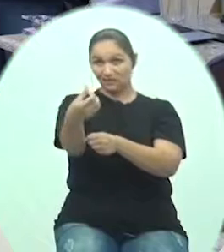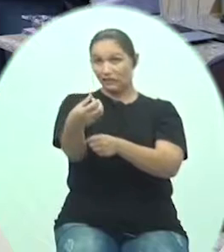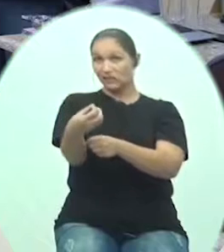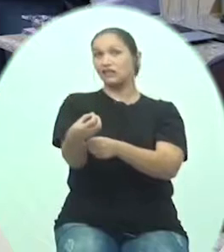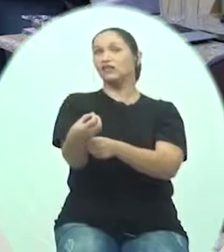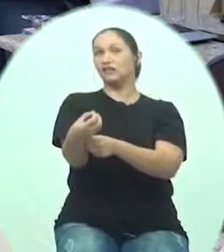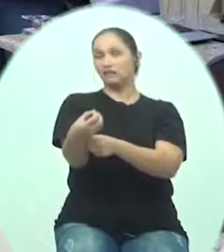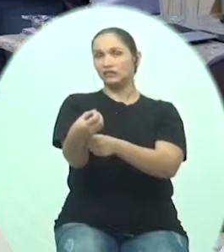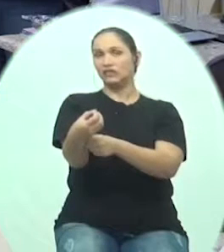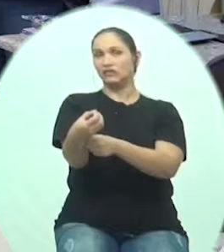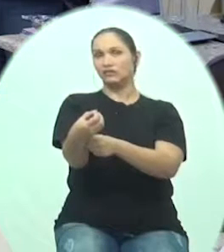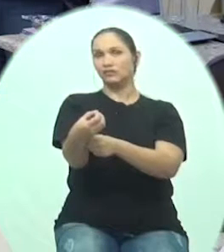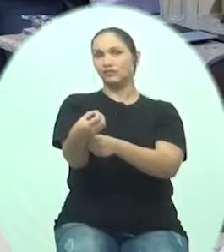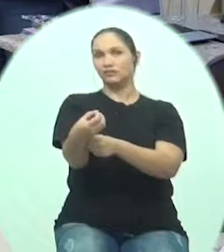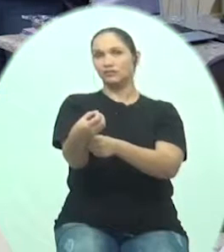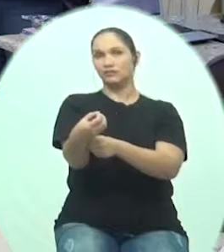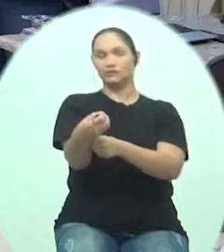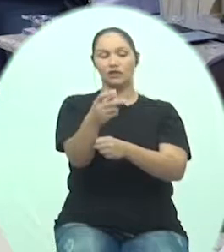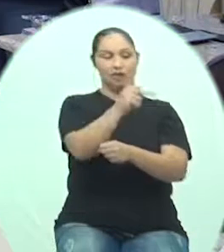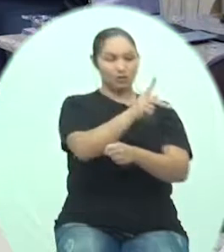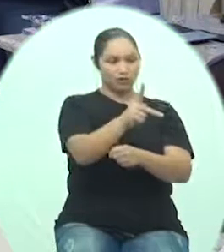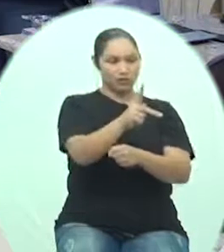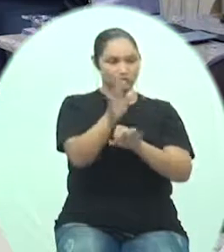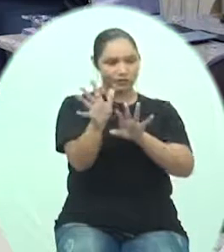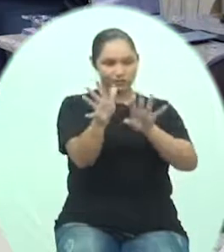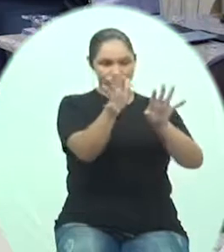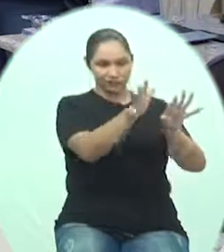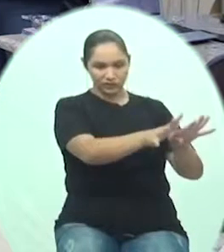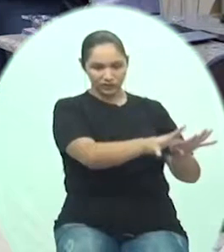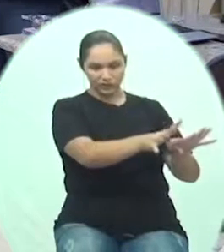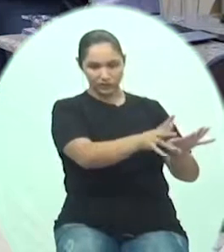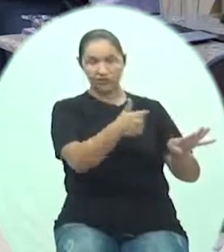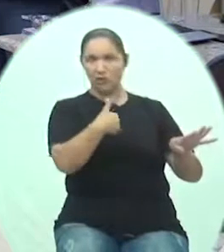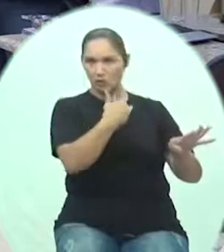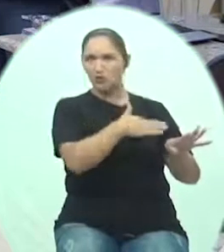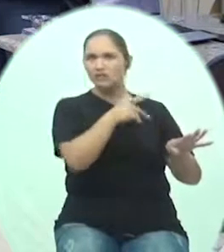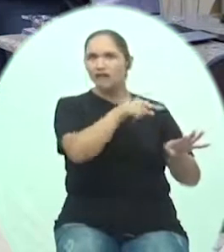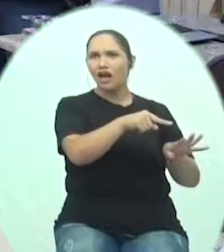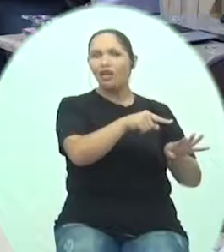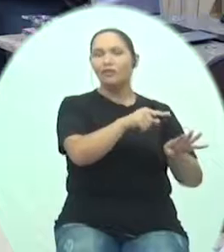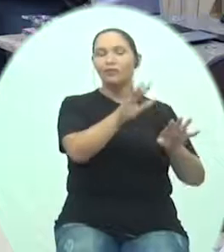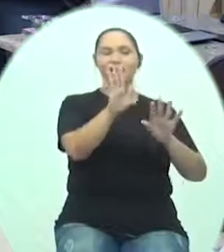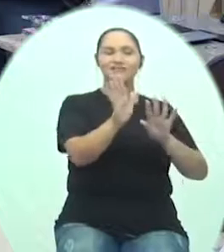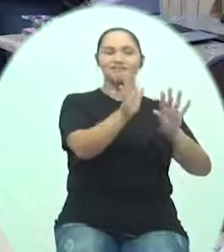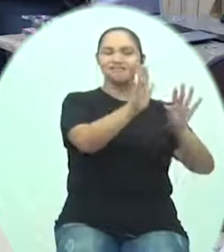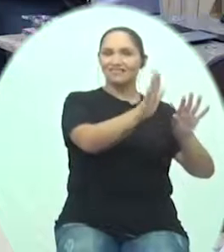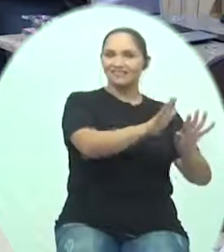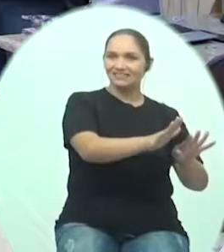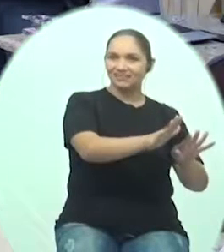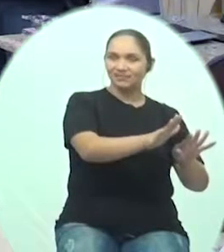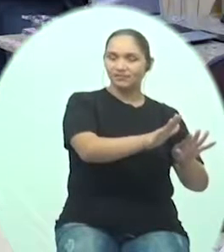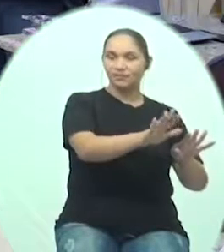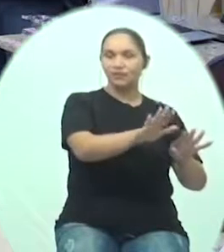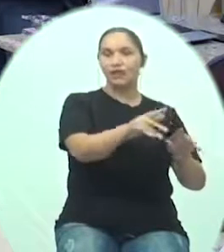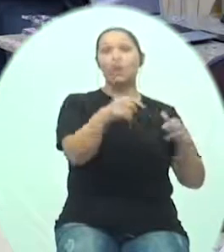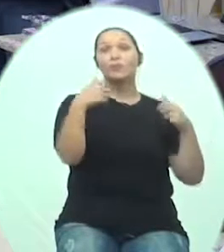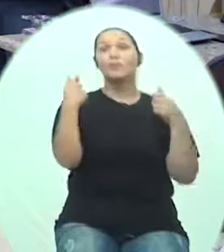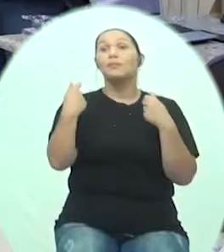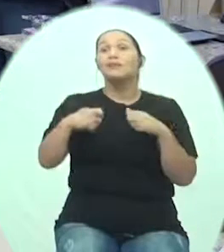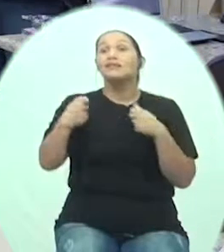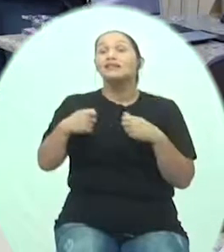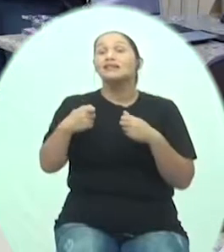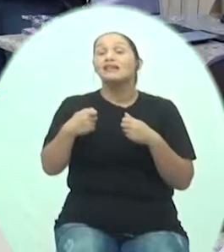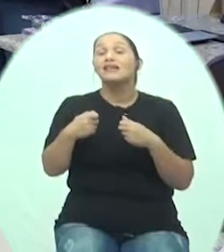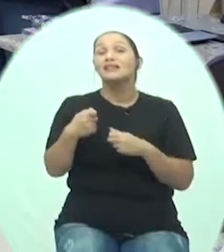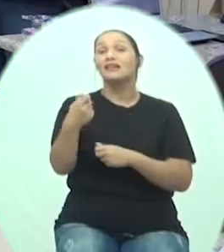1960 deixando o magistério não por não gostar da atividade mas por uma necessidade